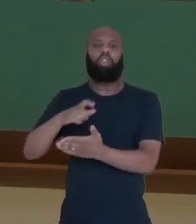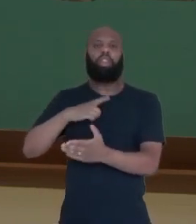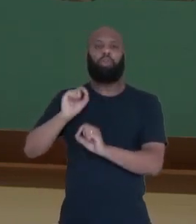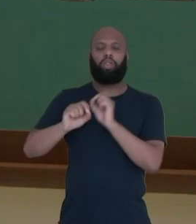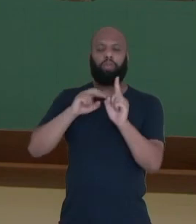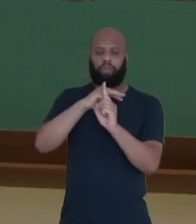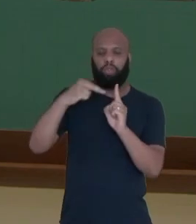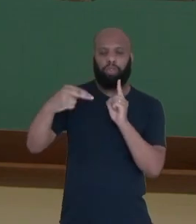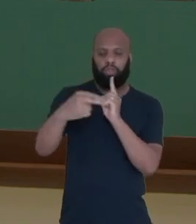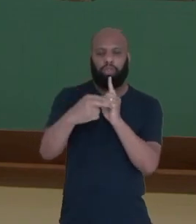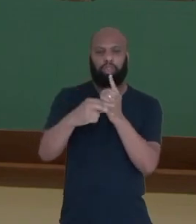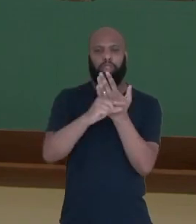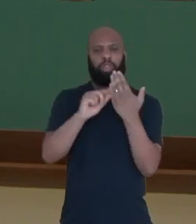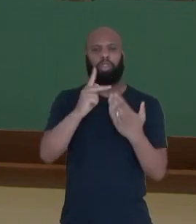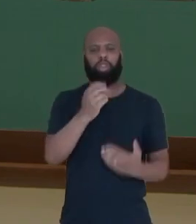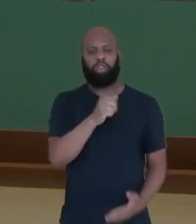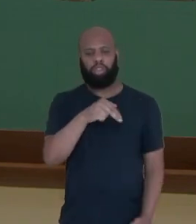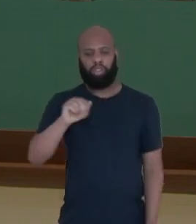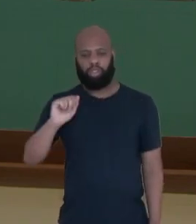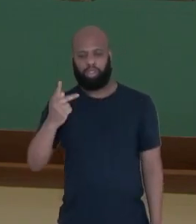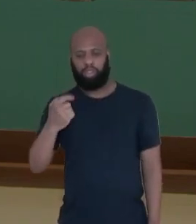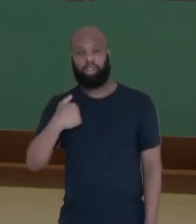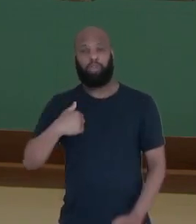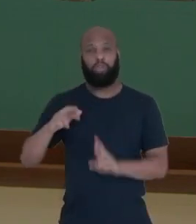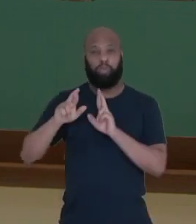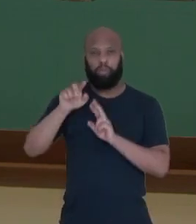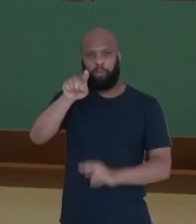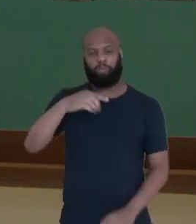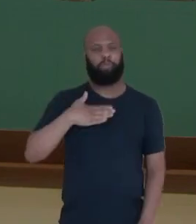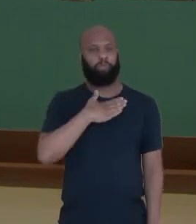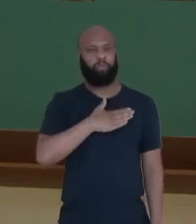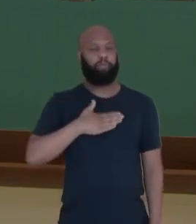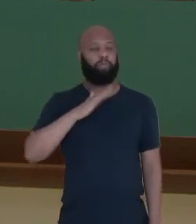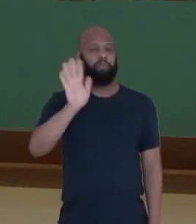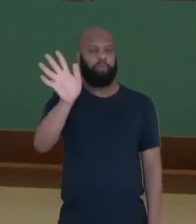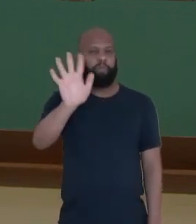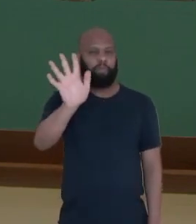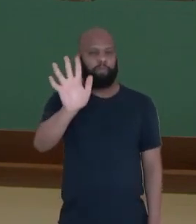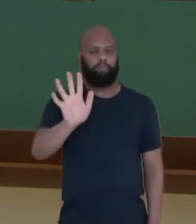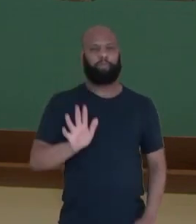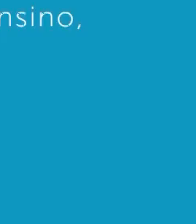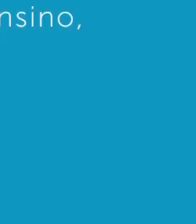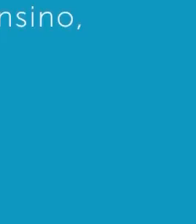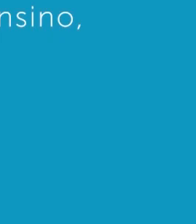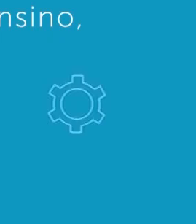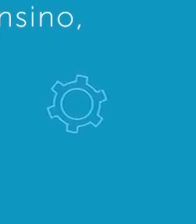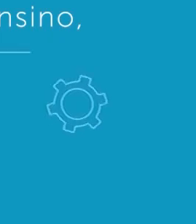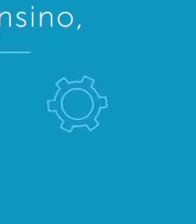perspectiva de Hannah Arendt. Espero que vocês tenham gostado e até breve!